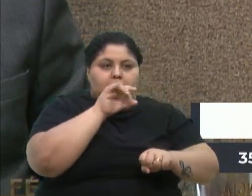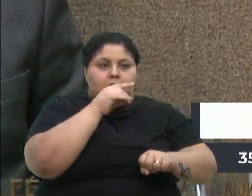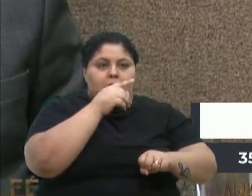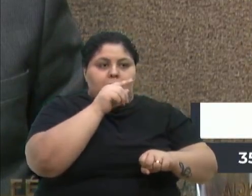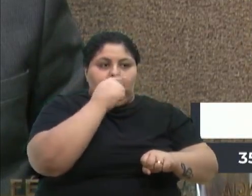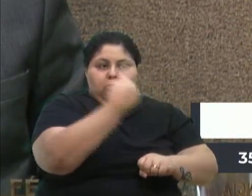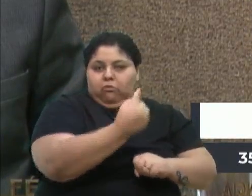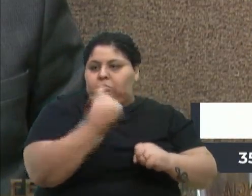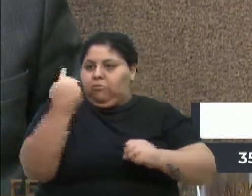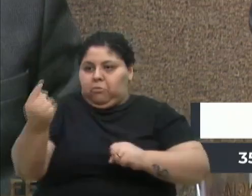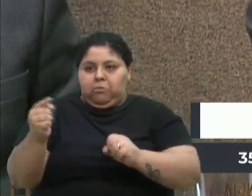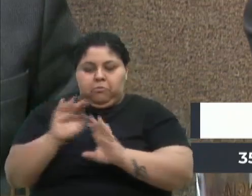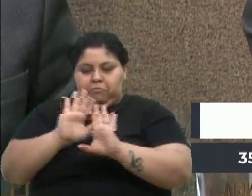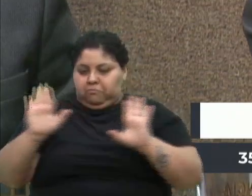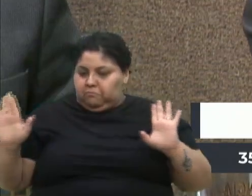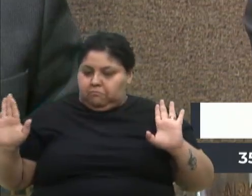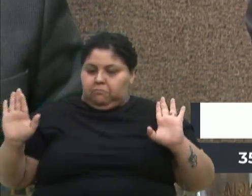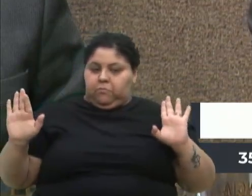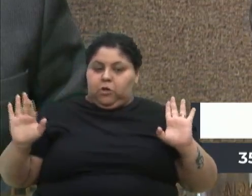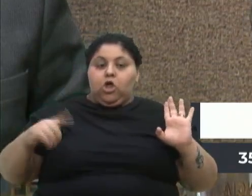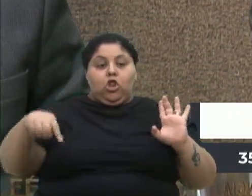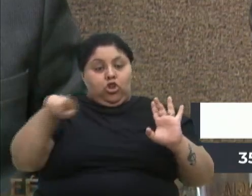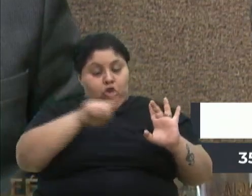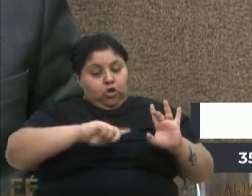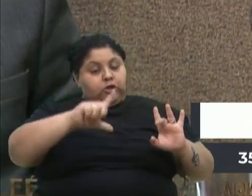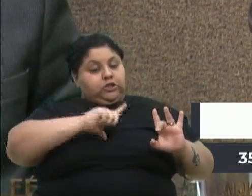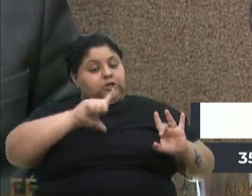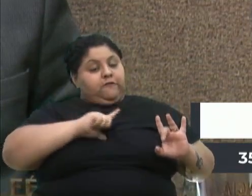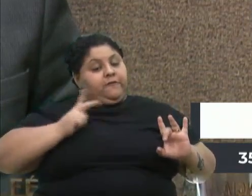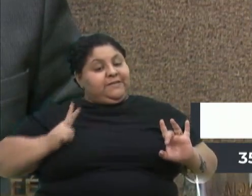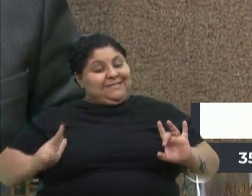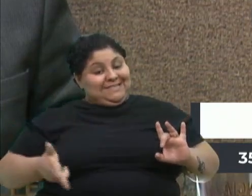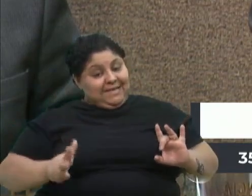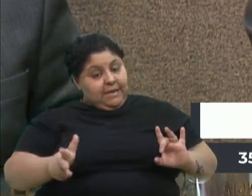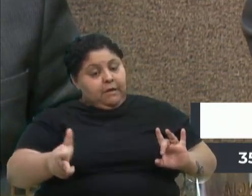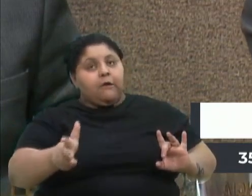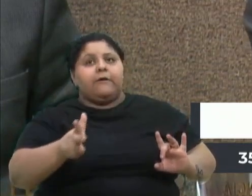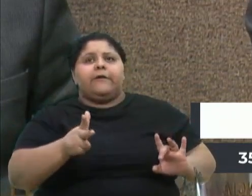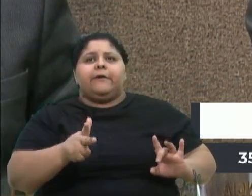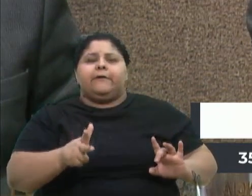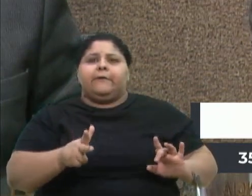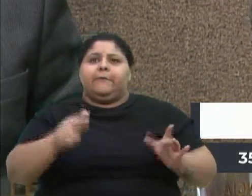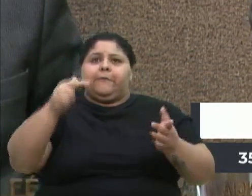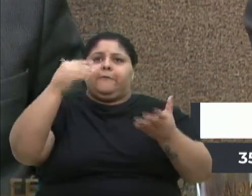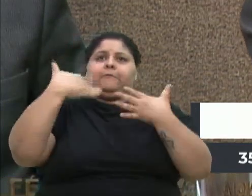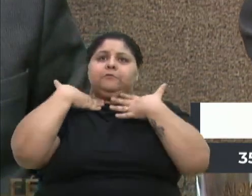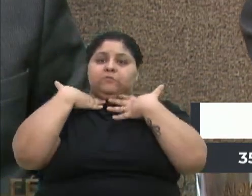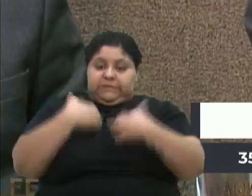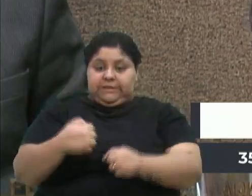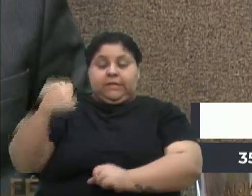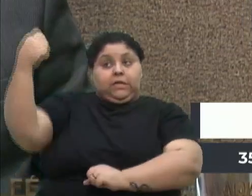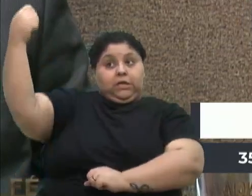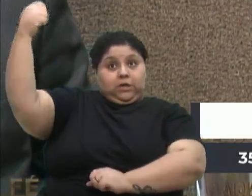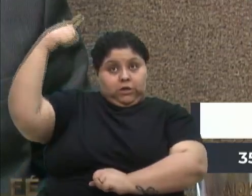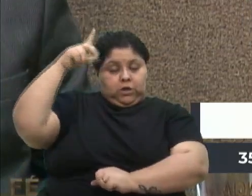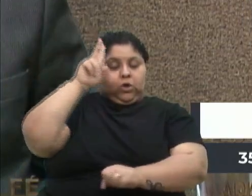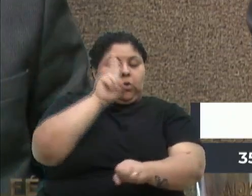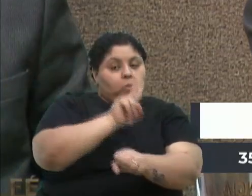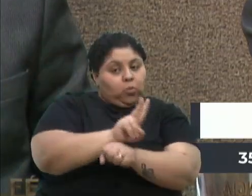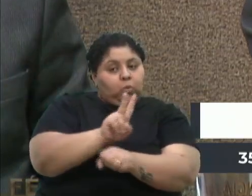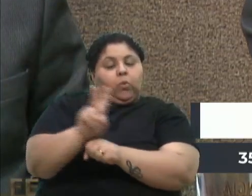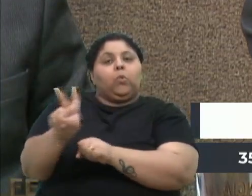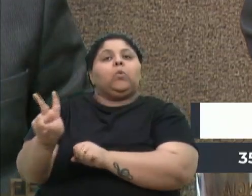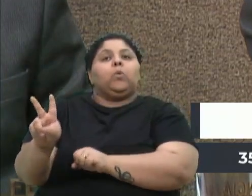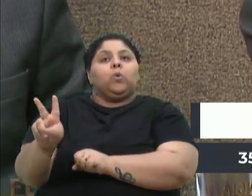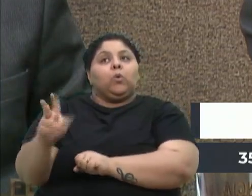questão toda é o seguinte: nós tivemos e sempre tivemos e temos uma Secretaria da Iluminação, que cuida da